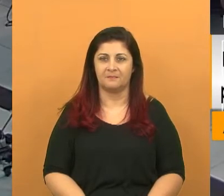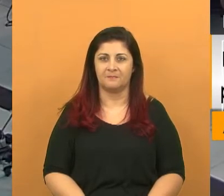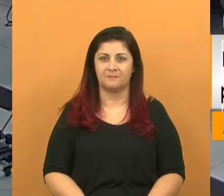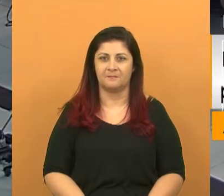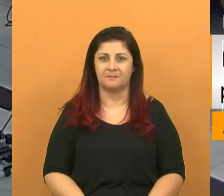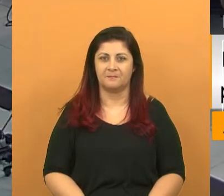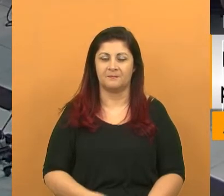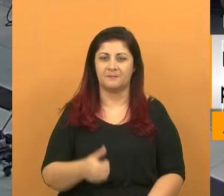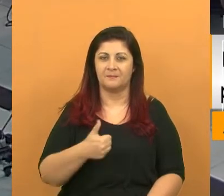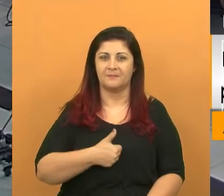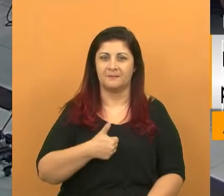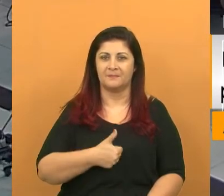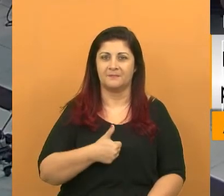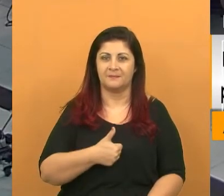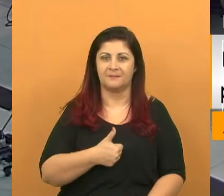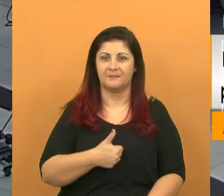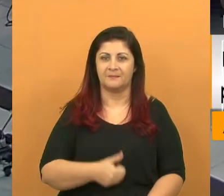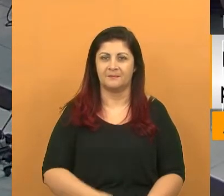Meu voto é favorável.